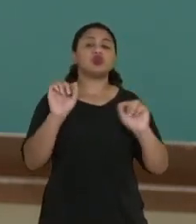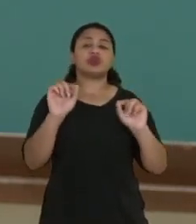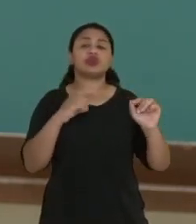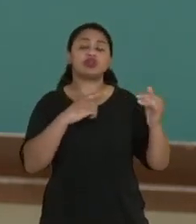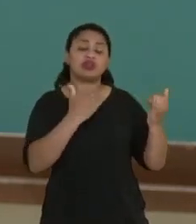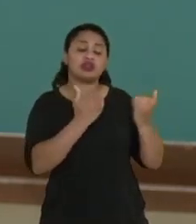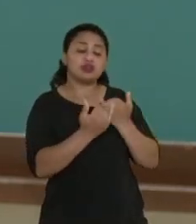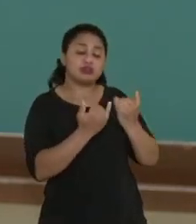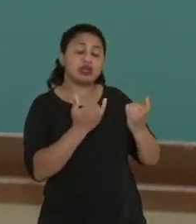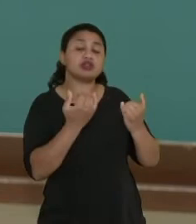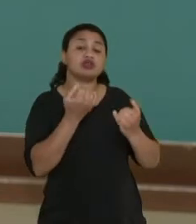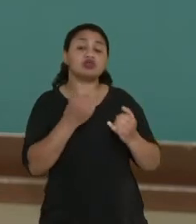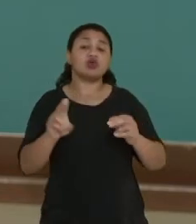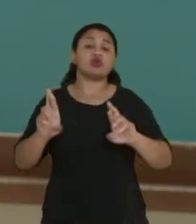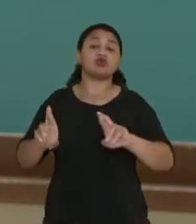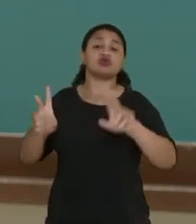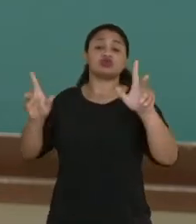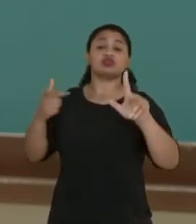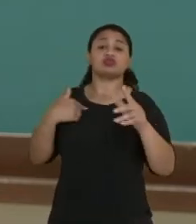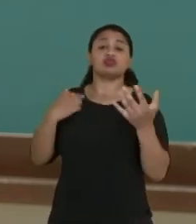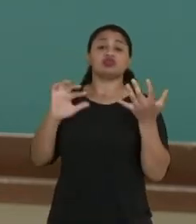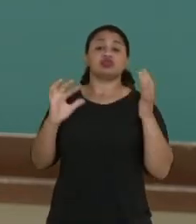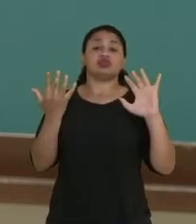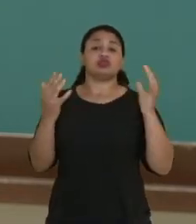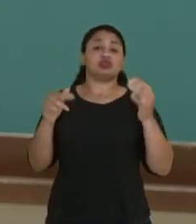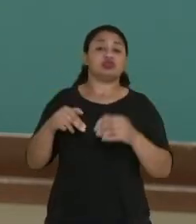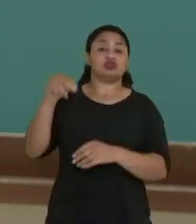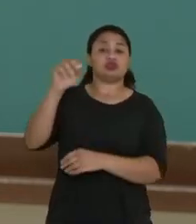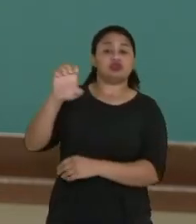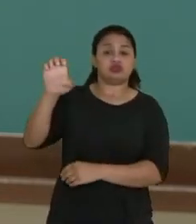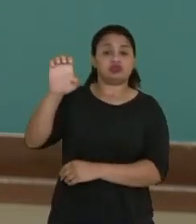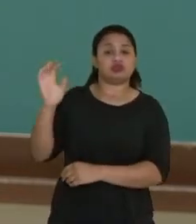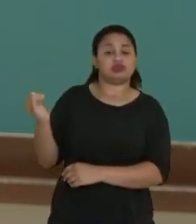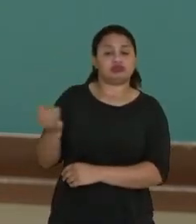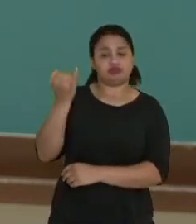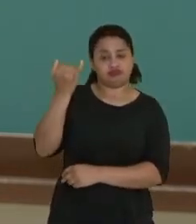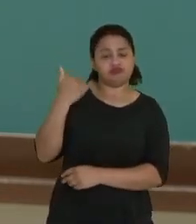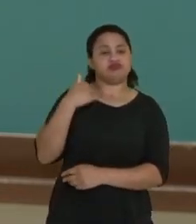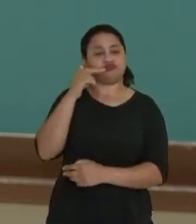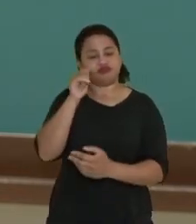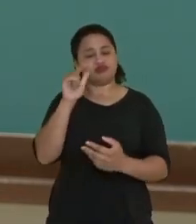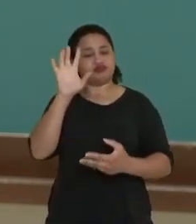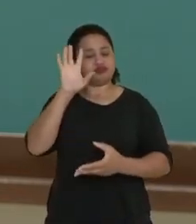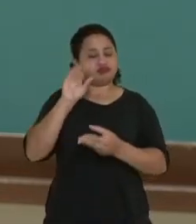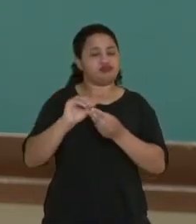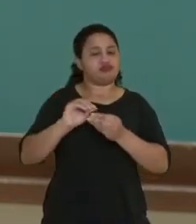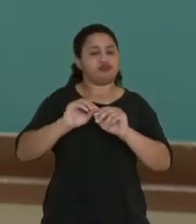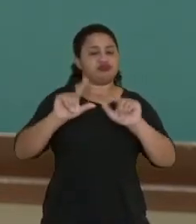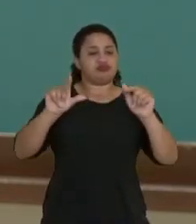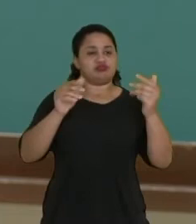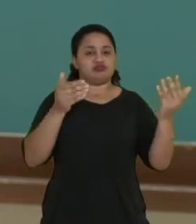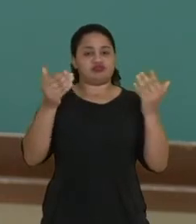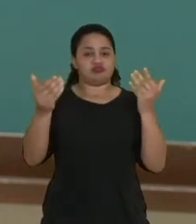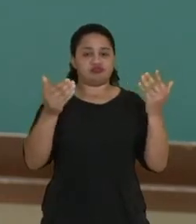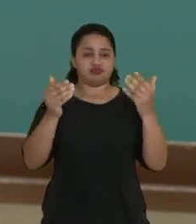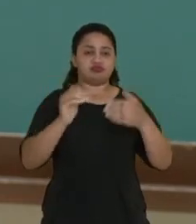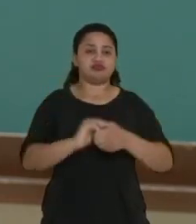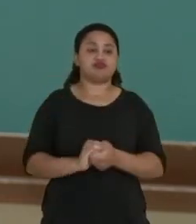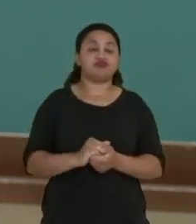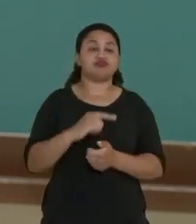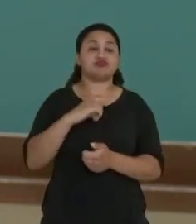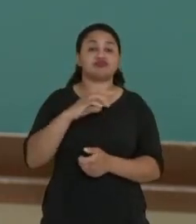ou diferente com os climas da região Nordeste? Importantíssimo estabelecer essa comparação. Então aqui nós vamos ter a